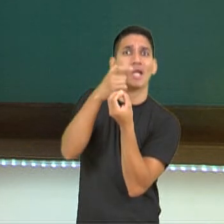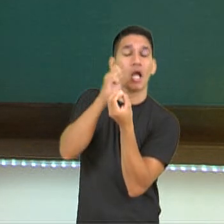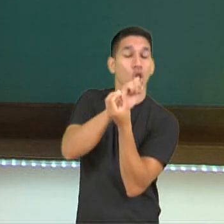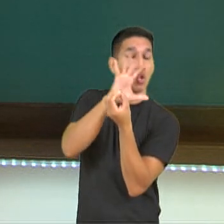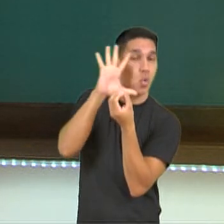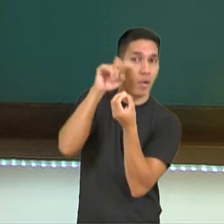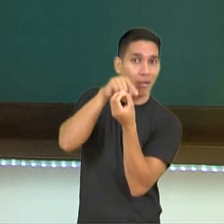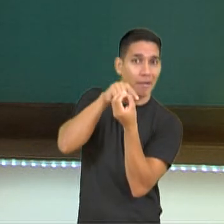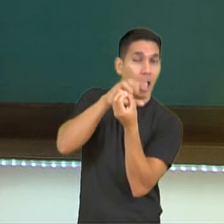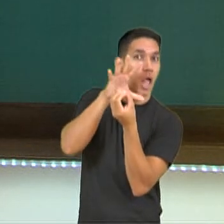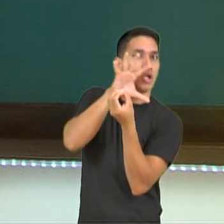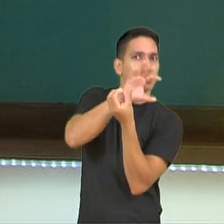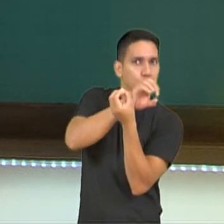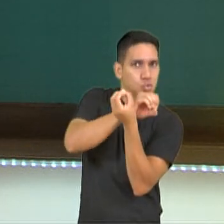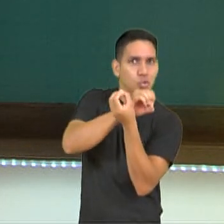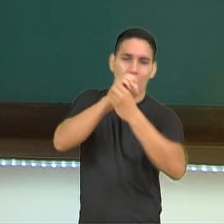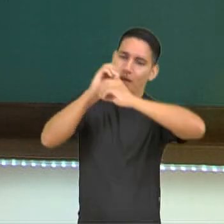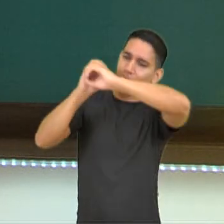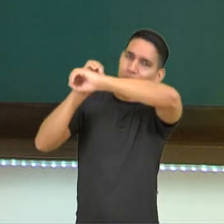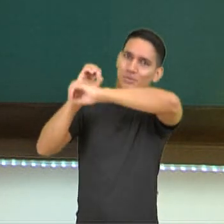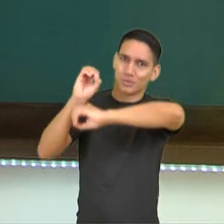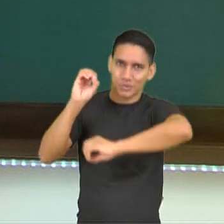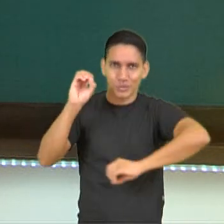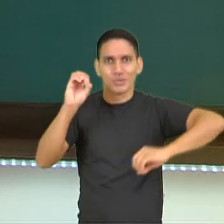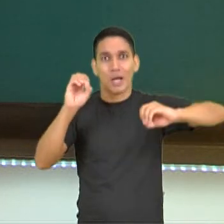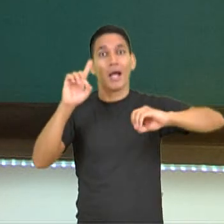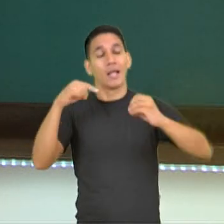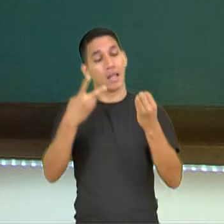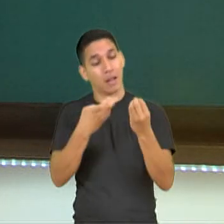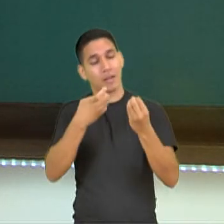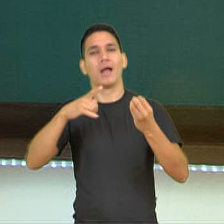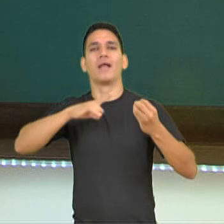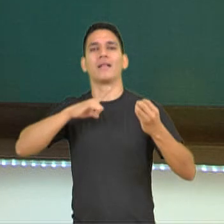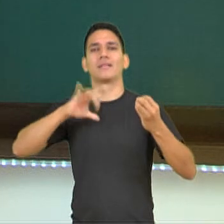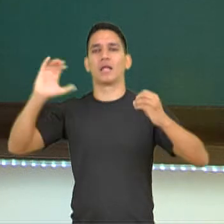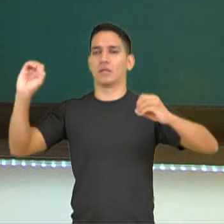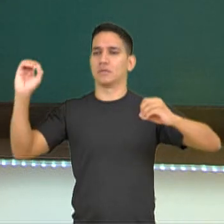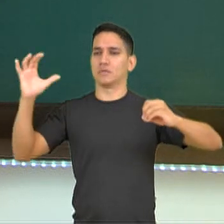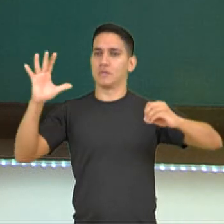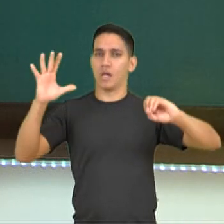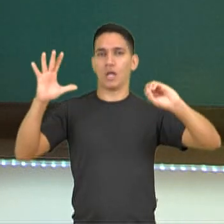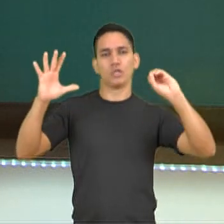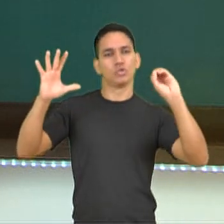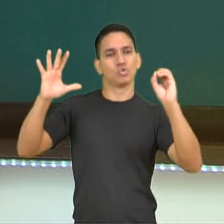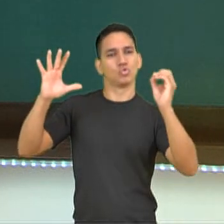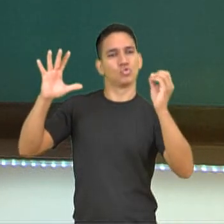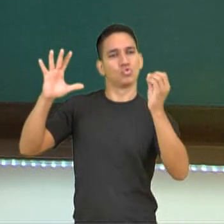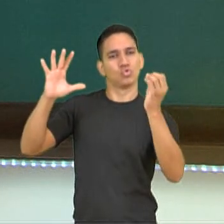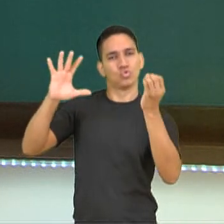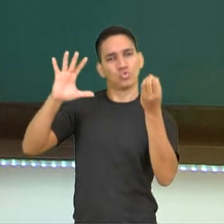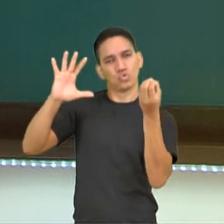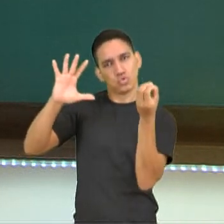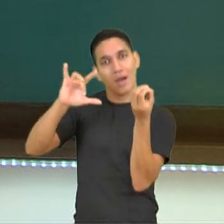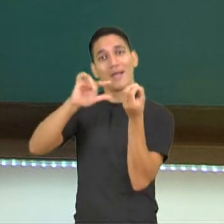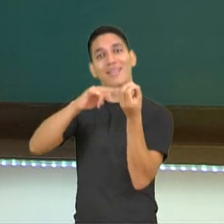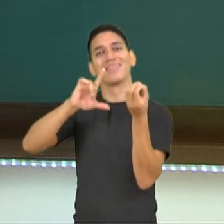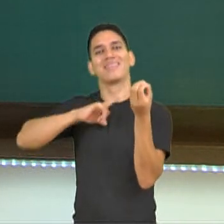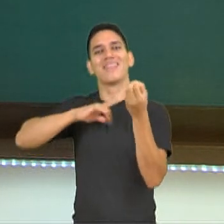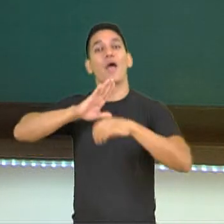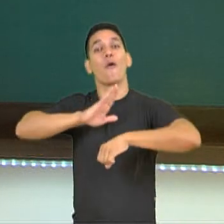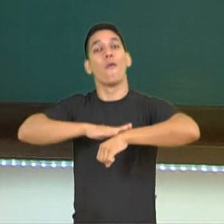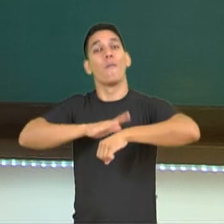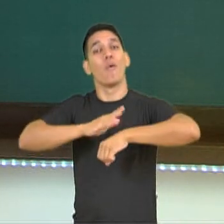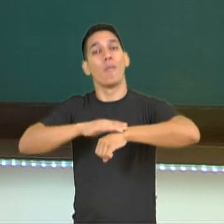mesmo momento. A Terra vai girando e cada parte vai recebendo a luz solar num determinado momento. Isso